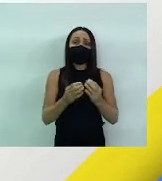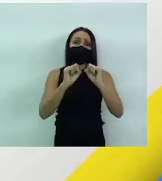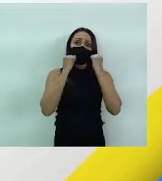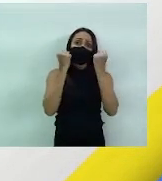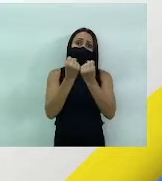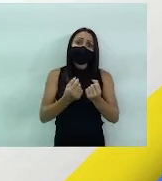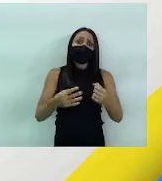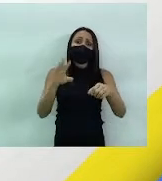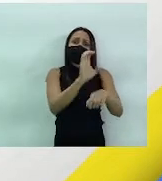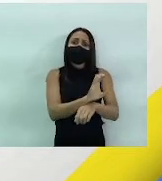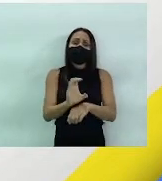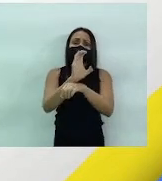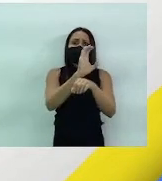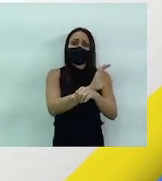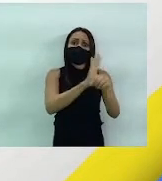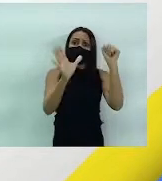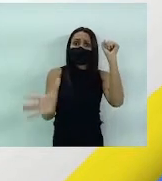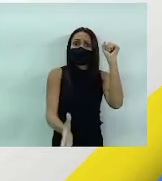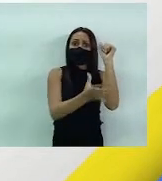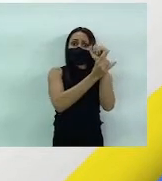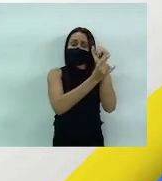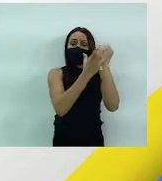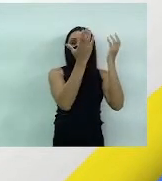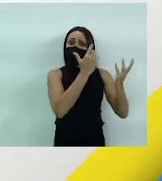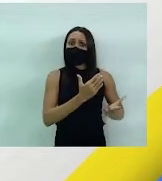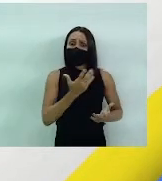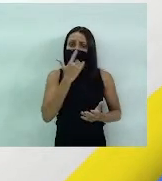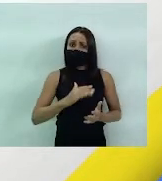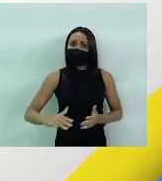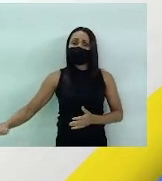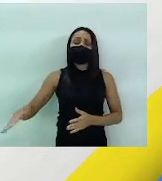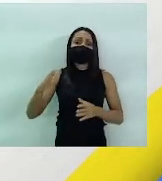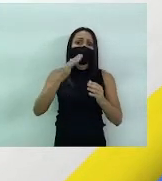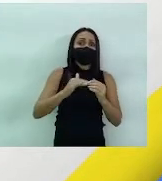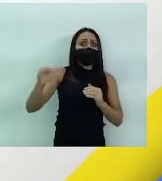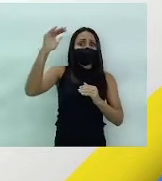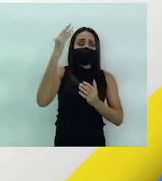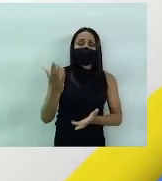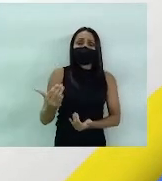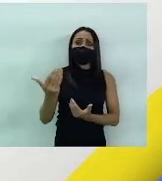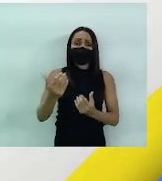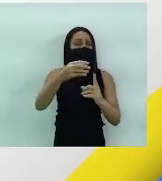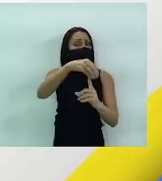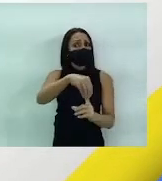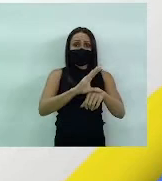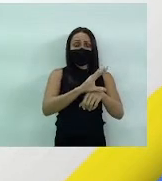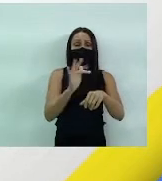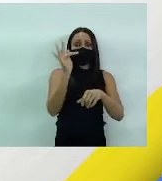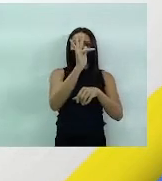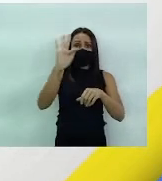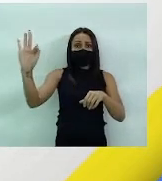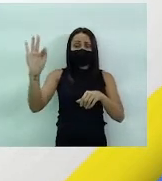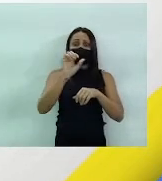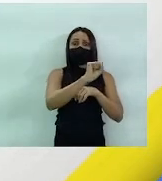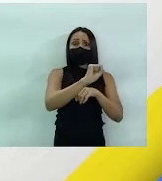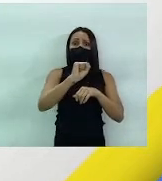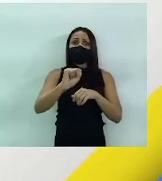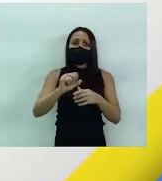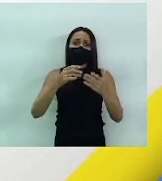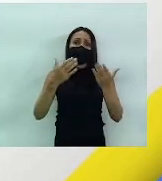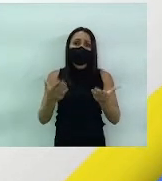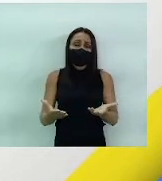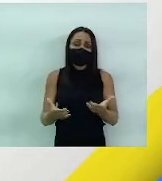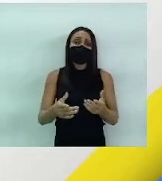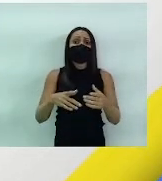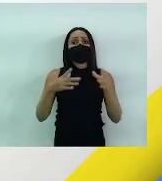de uma família colorida empurrando um carrinho de bebê, abaixo do slide. traz: é dever